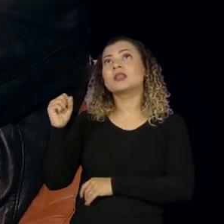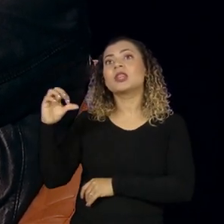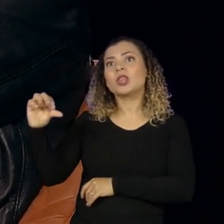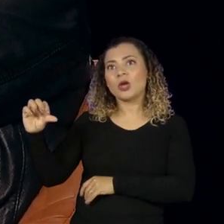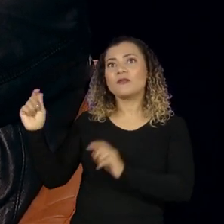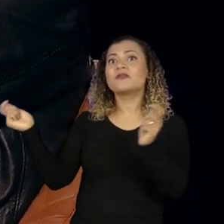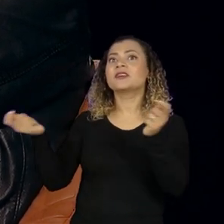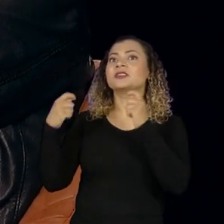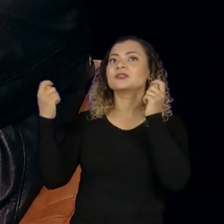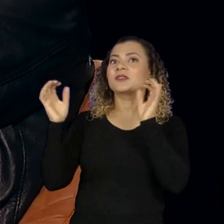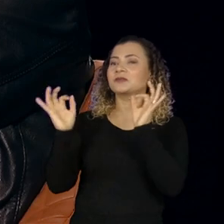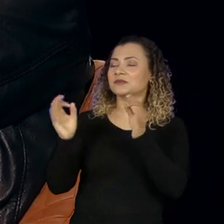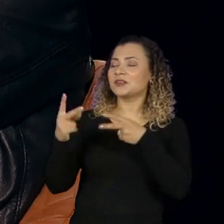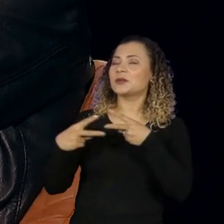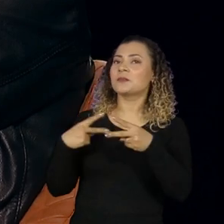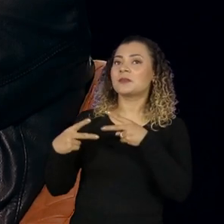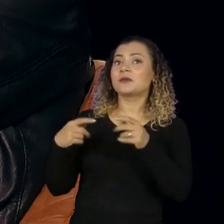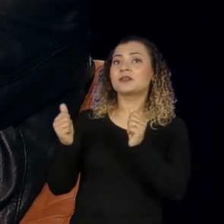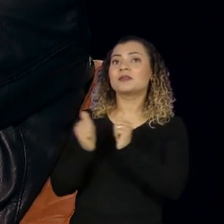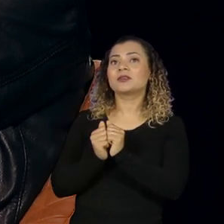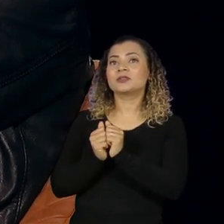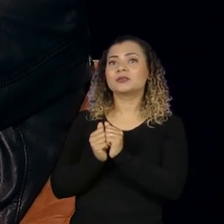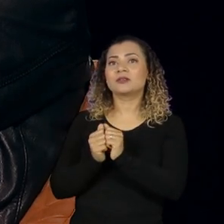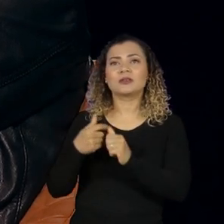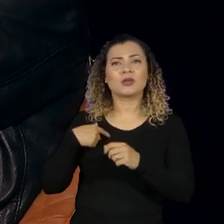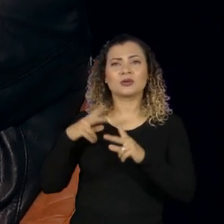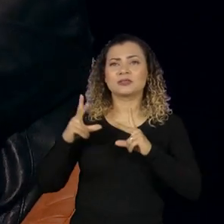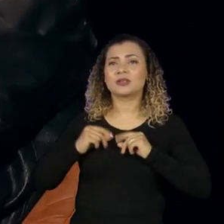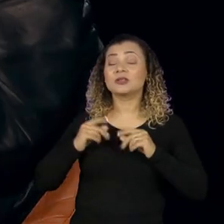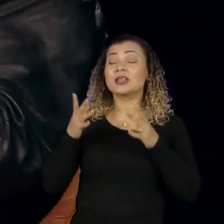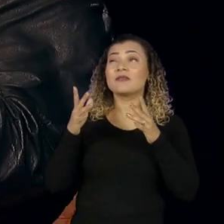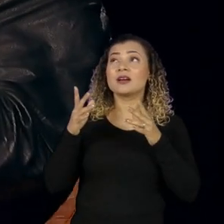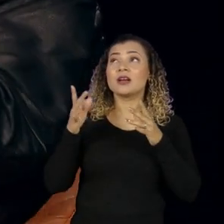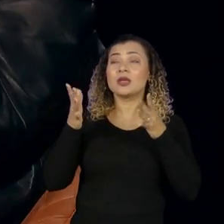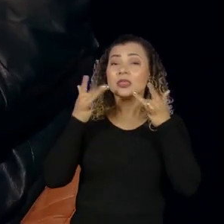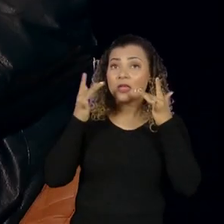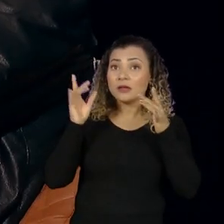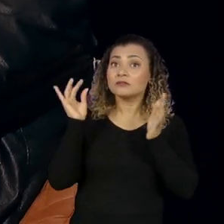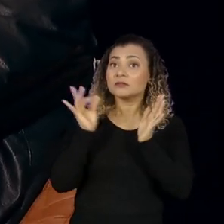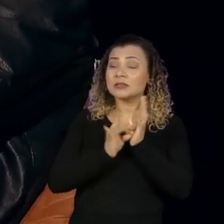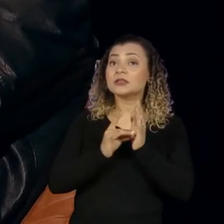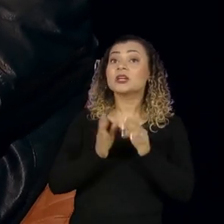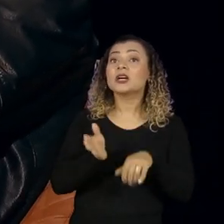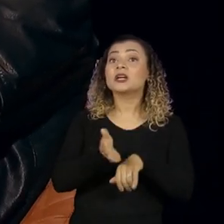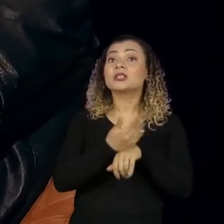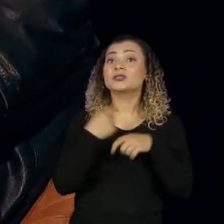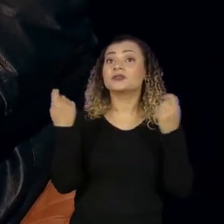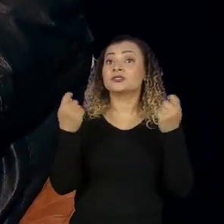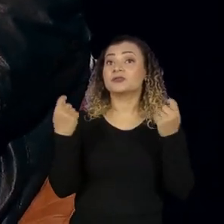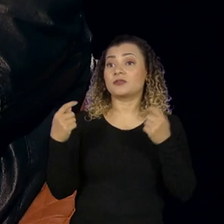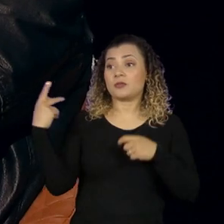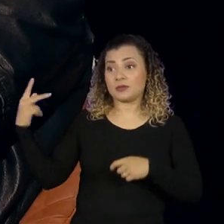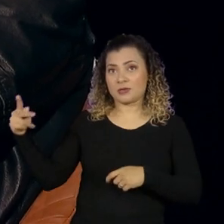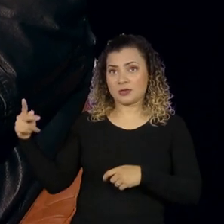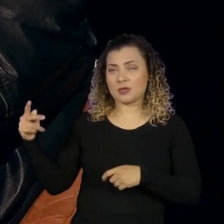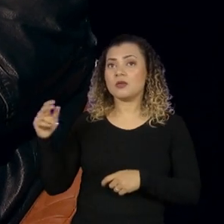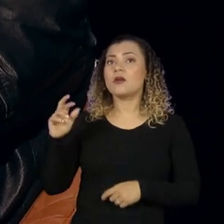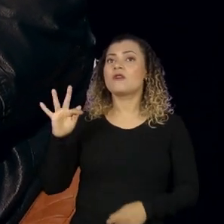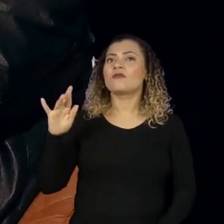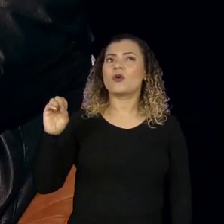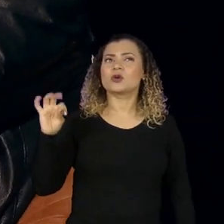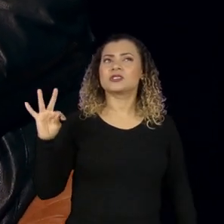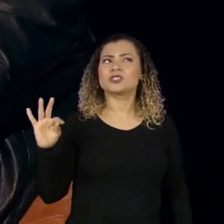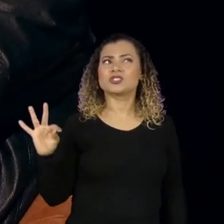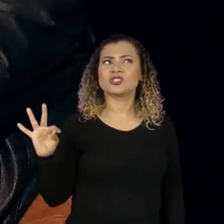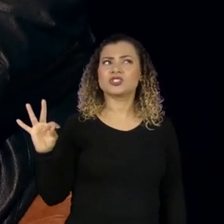nesse festival de Rio Preto, que eu estava com a Fábula Podre, uma peça. Isso foi antes do festival que o Fauzi viu a gente. Esse festival que ela fala em 91,